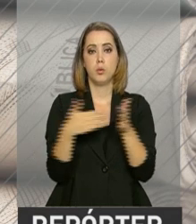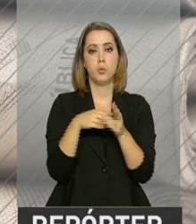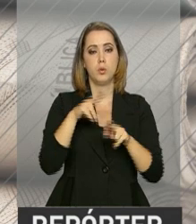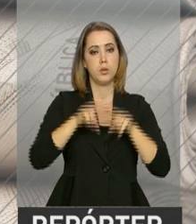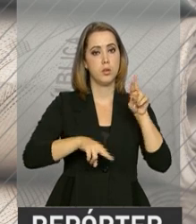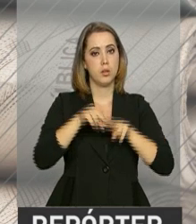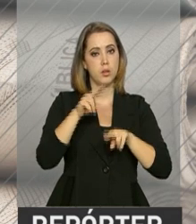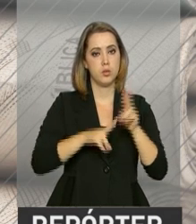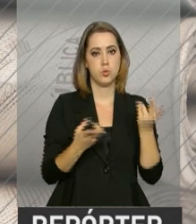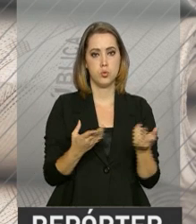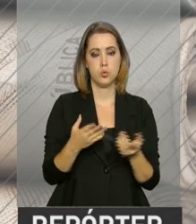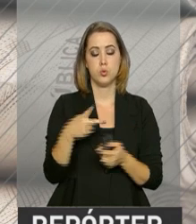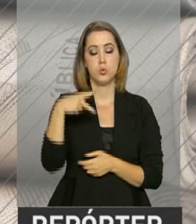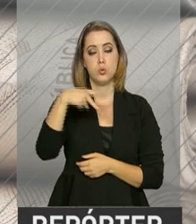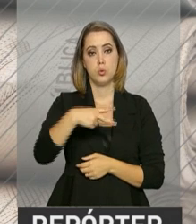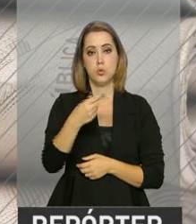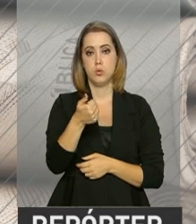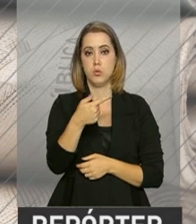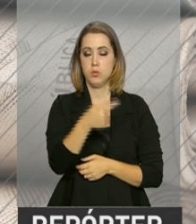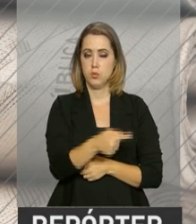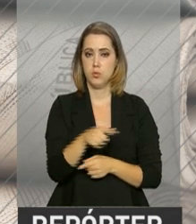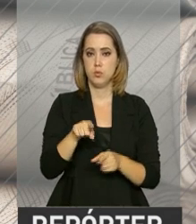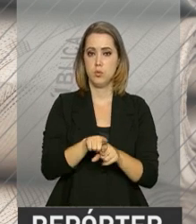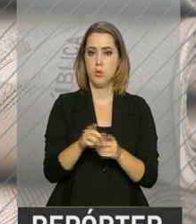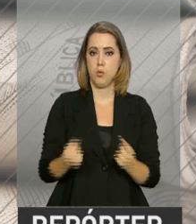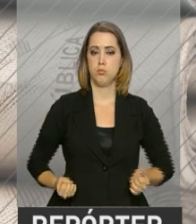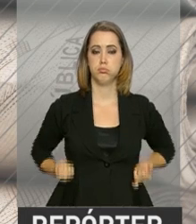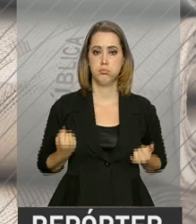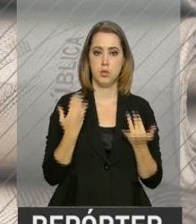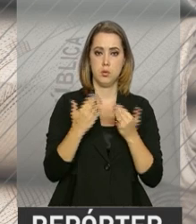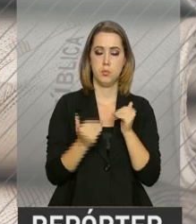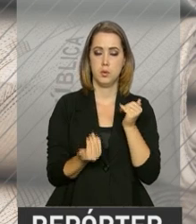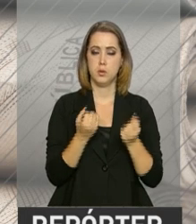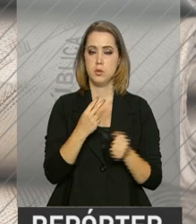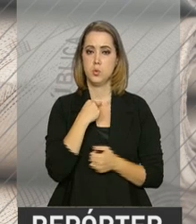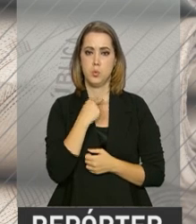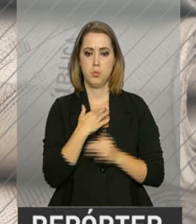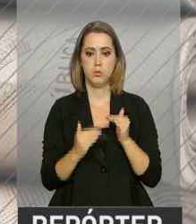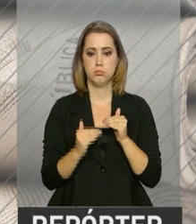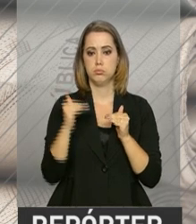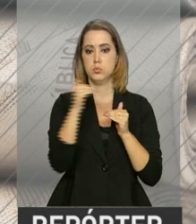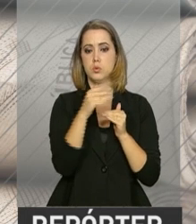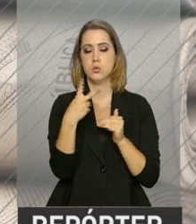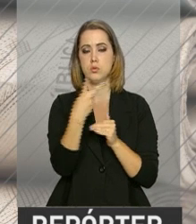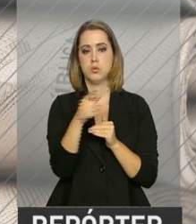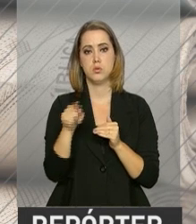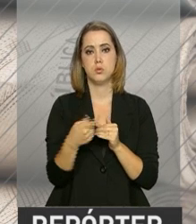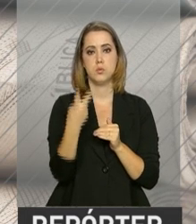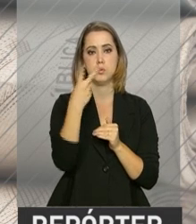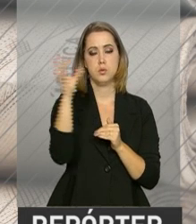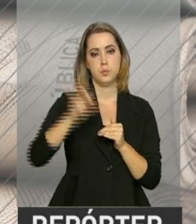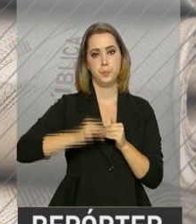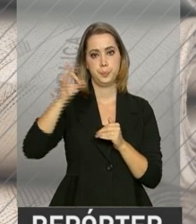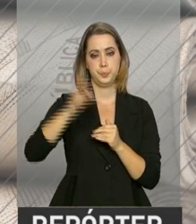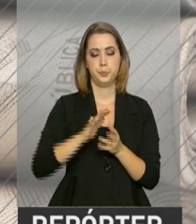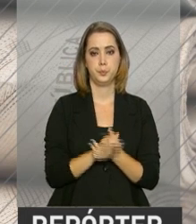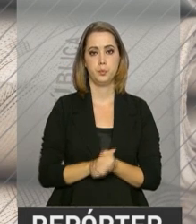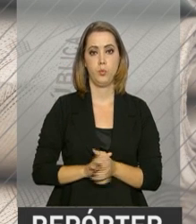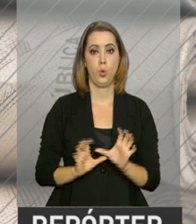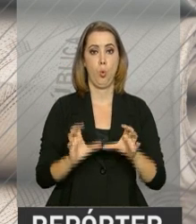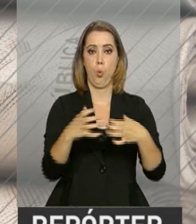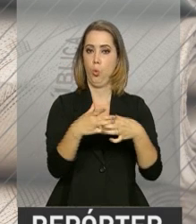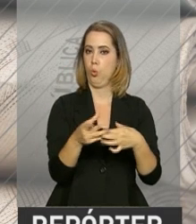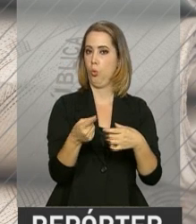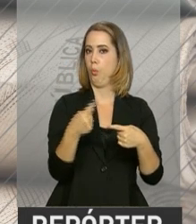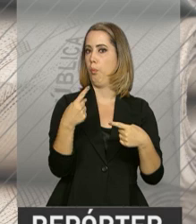seguinte em 2017 as despesas não poderão crescer mais do que 7,2 o órgão que